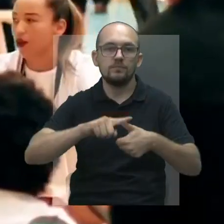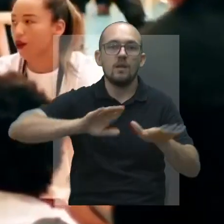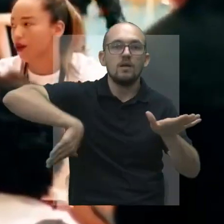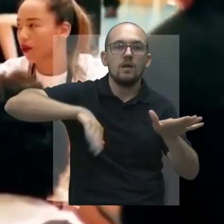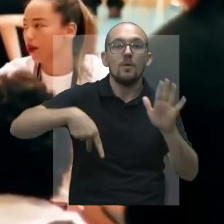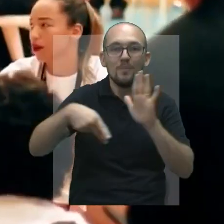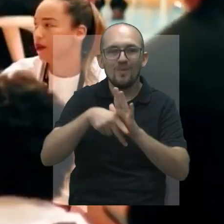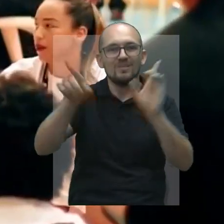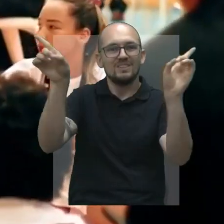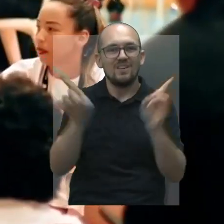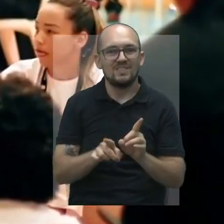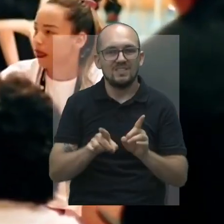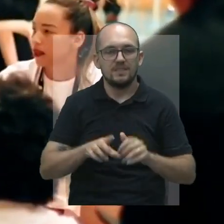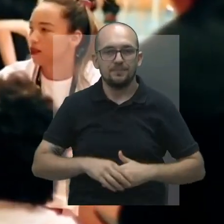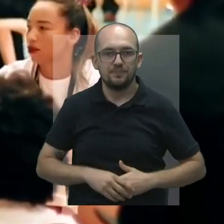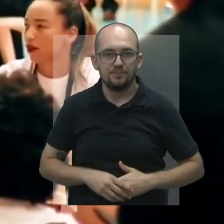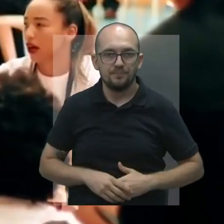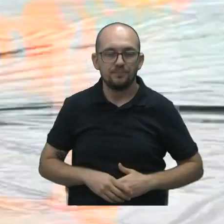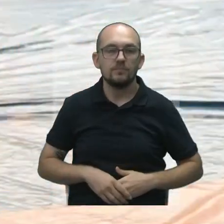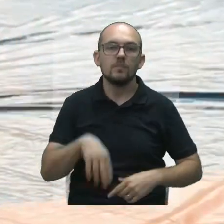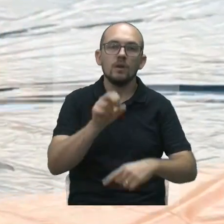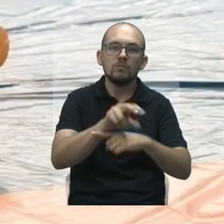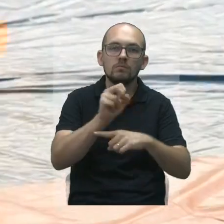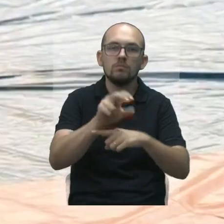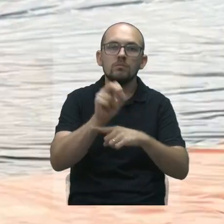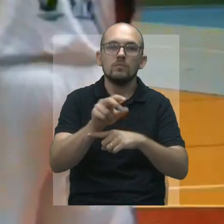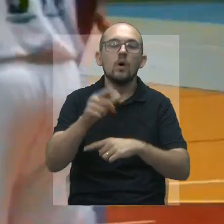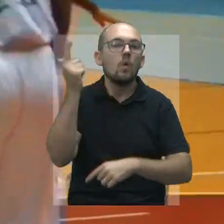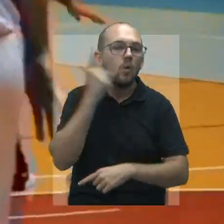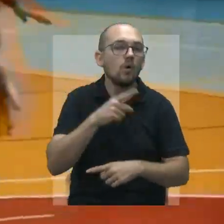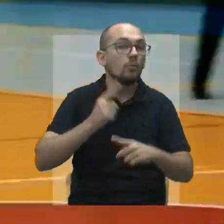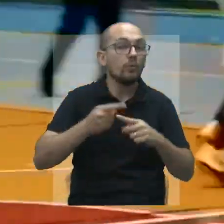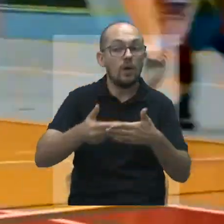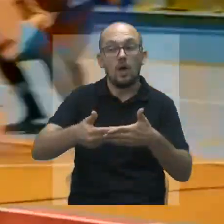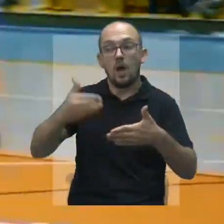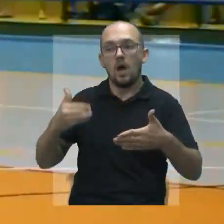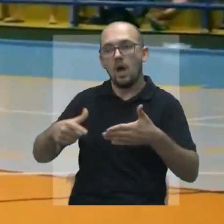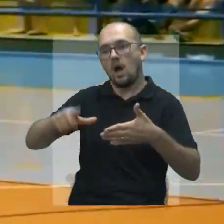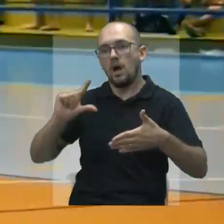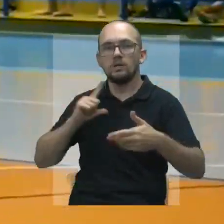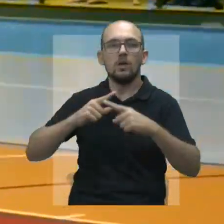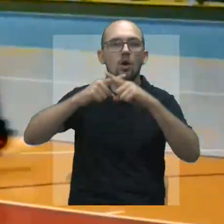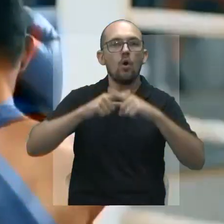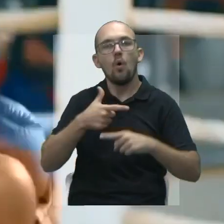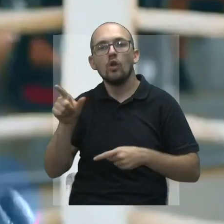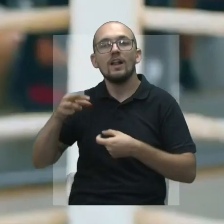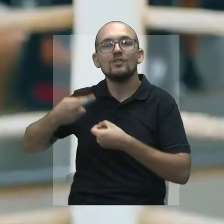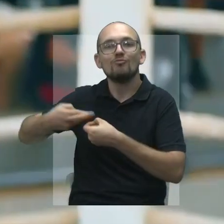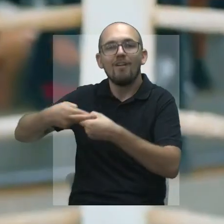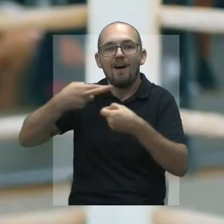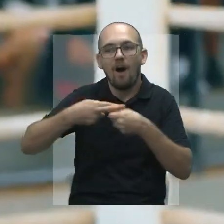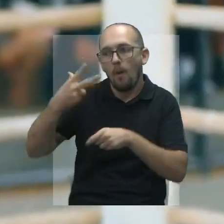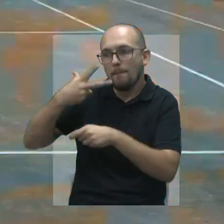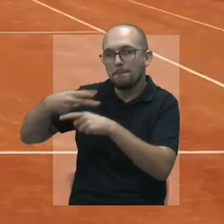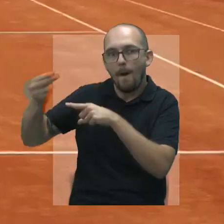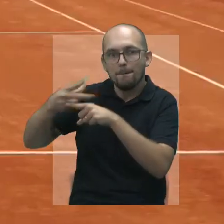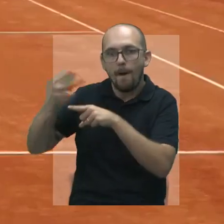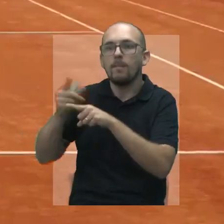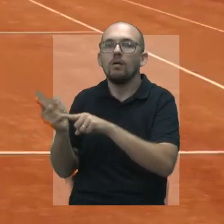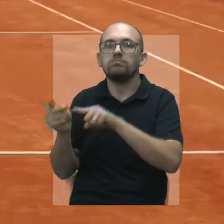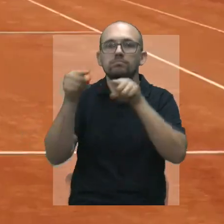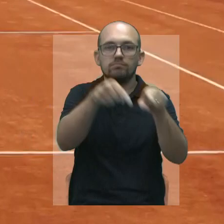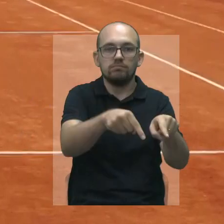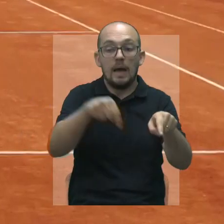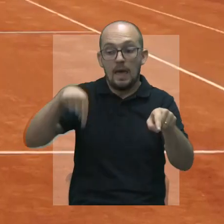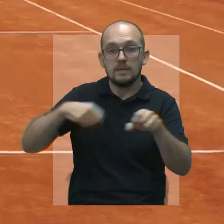com deficiência. As vagas foram conquistadas após boa colocação nos Jogos Regionais, que aconteceram neste ano na cidade